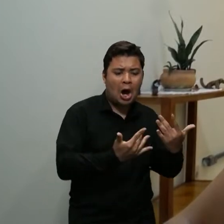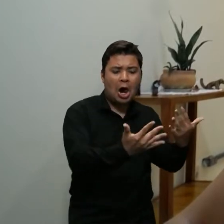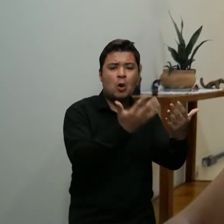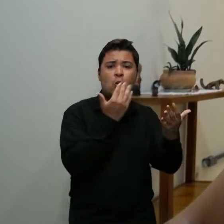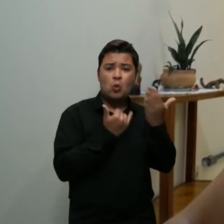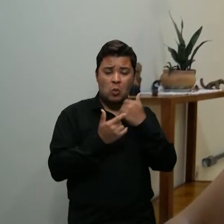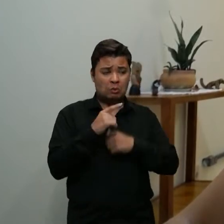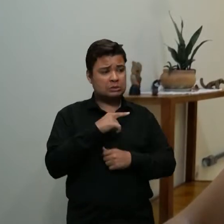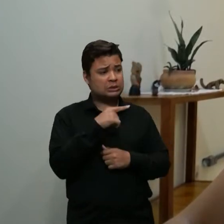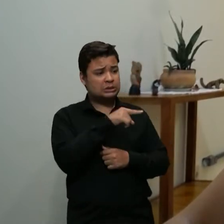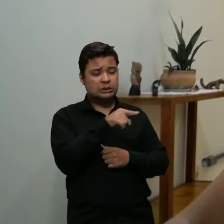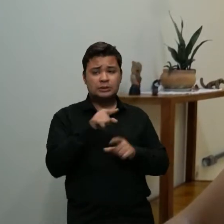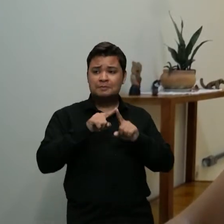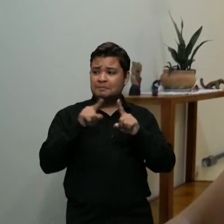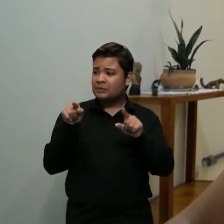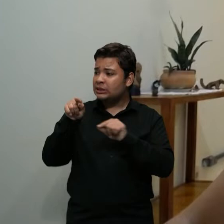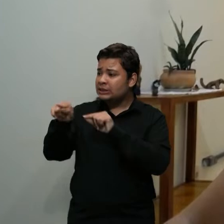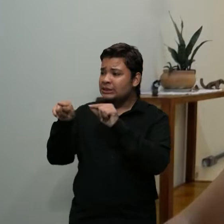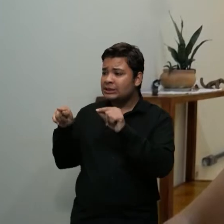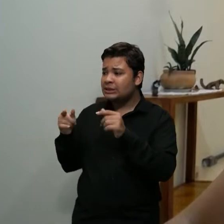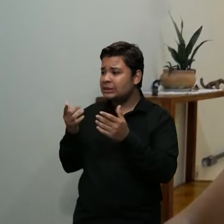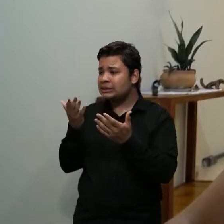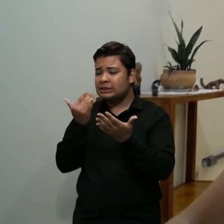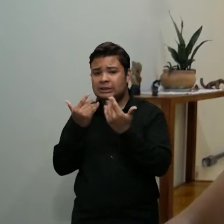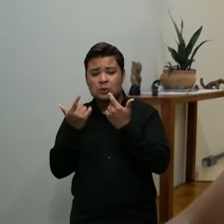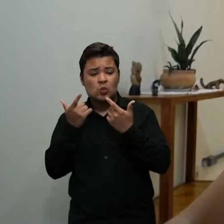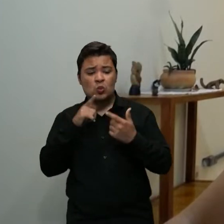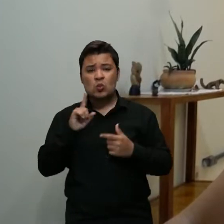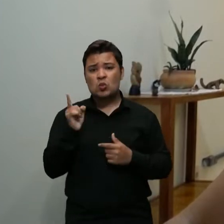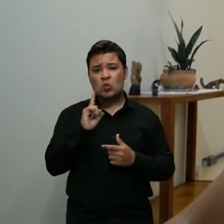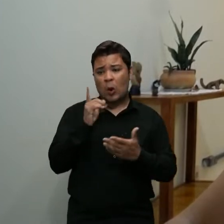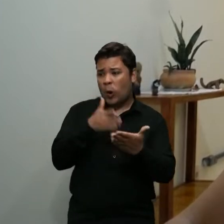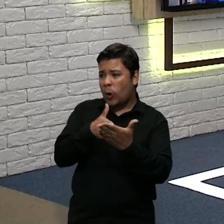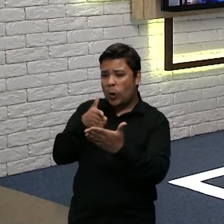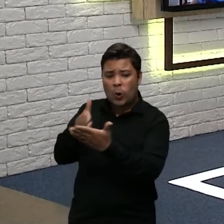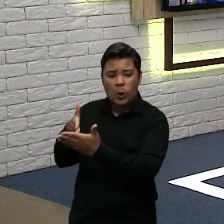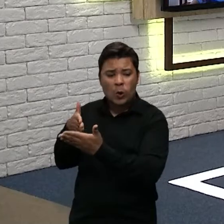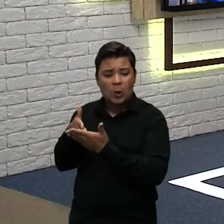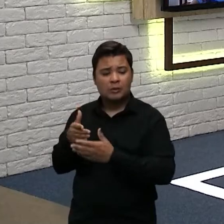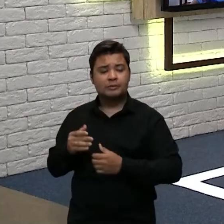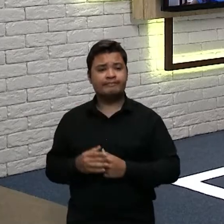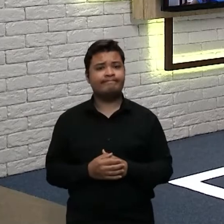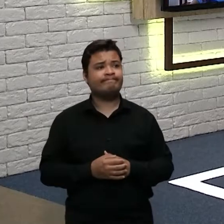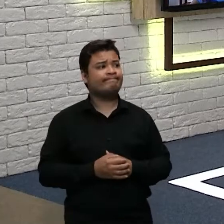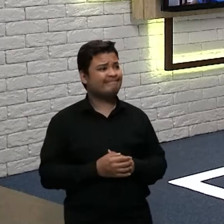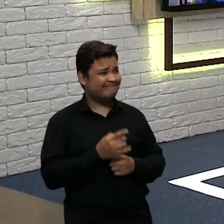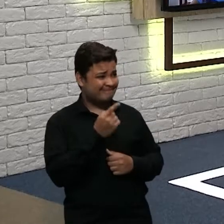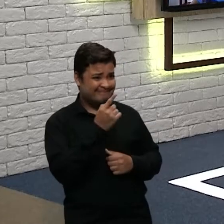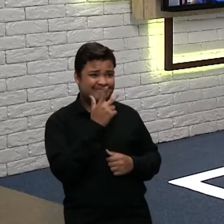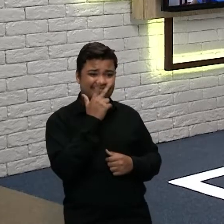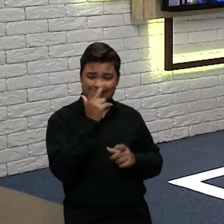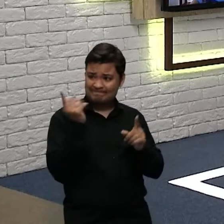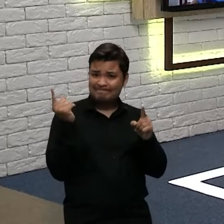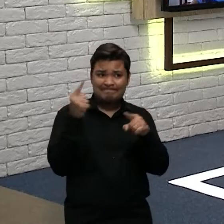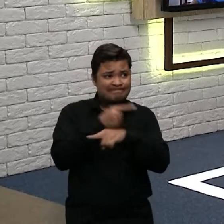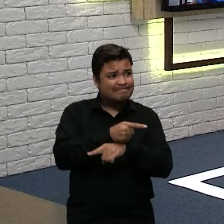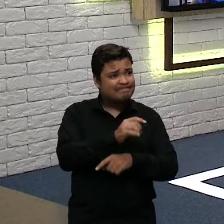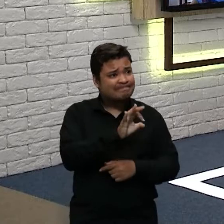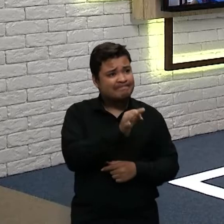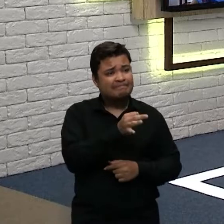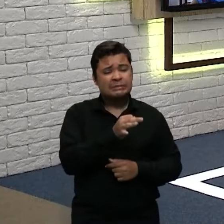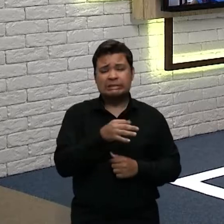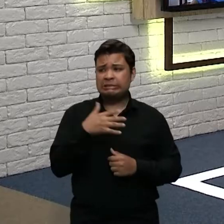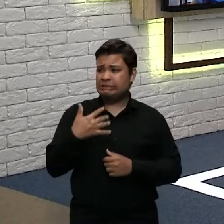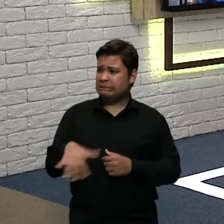é um desafio muito grande para as famílias acessarem esses alimentos. Uma grande contradição, né, professora? E é